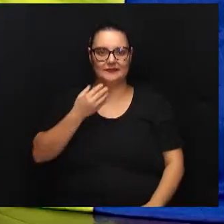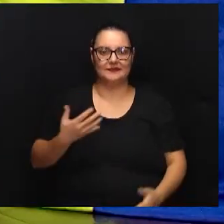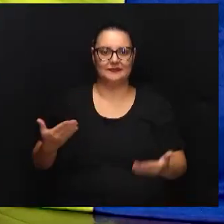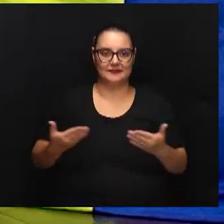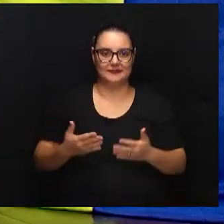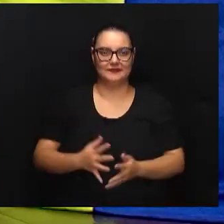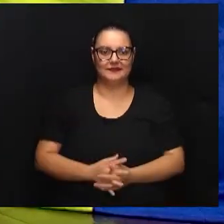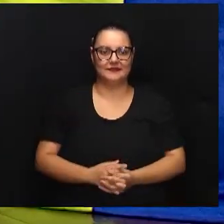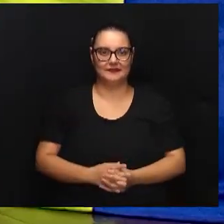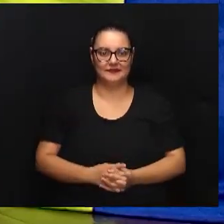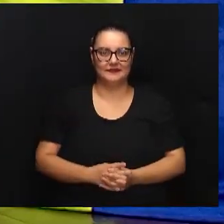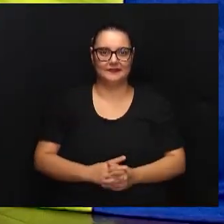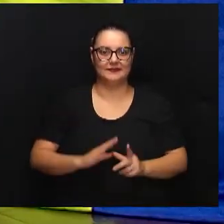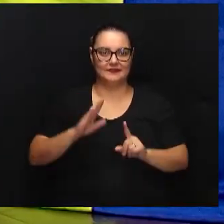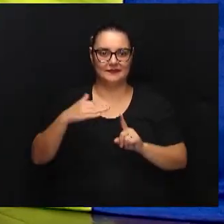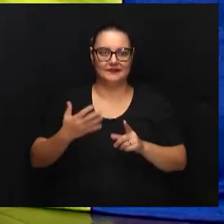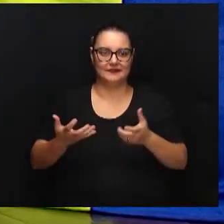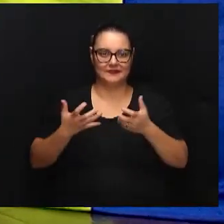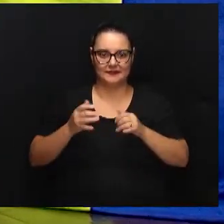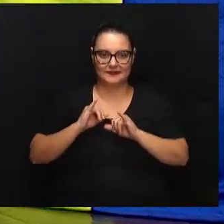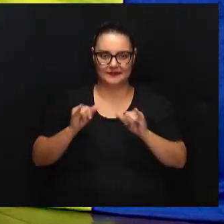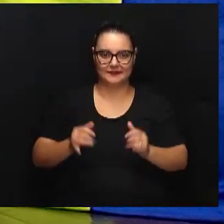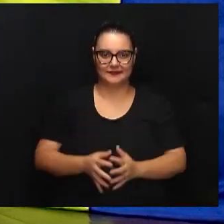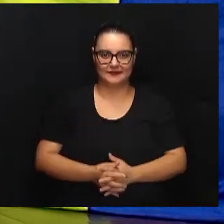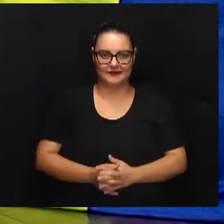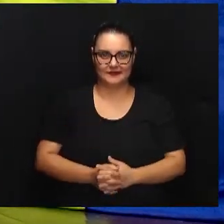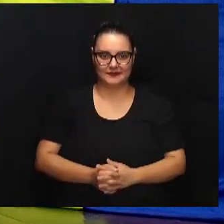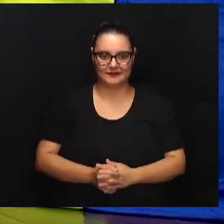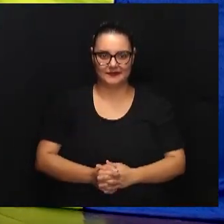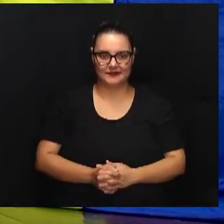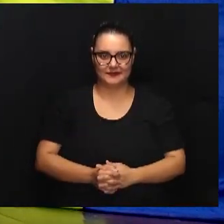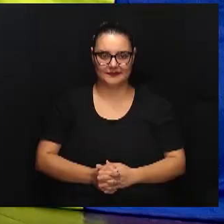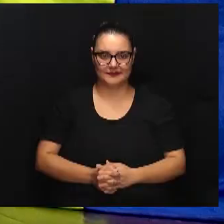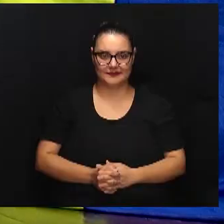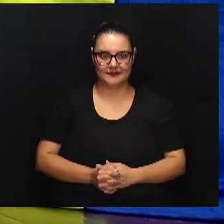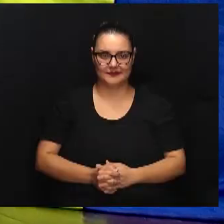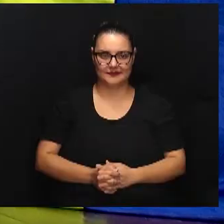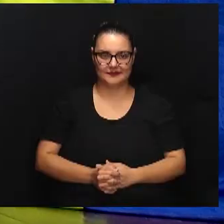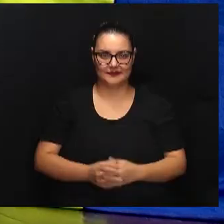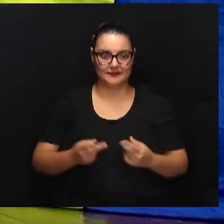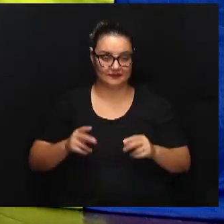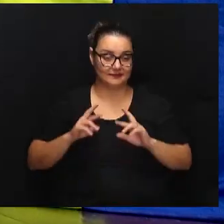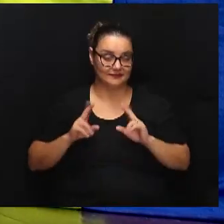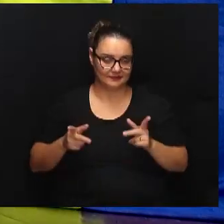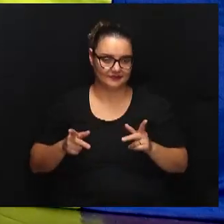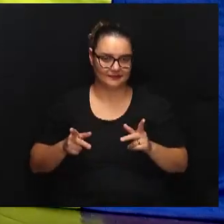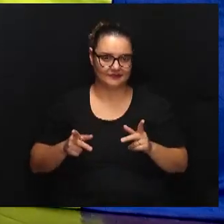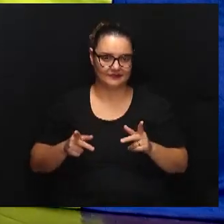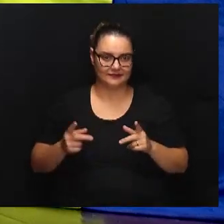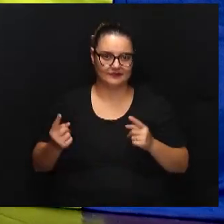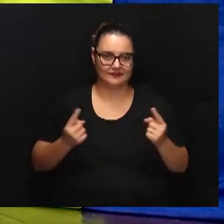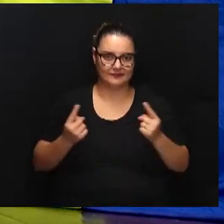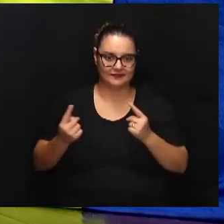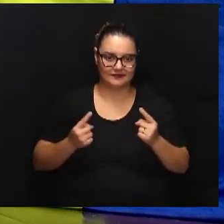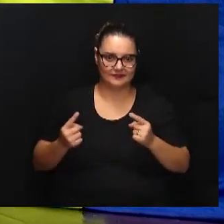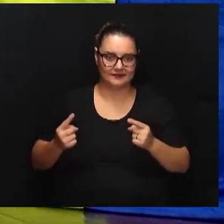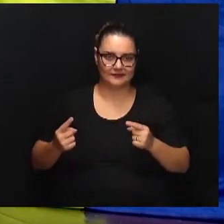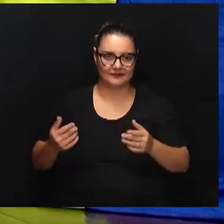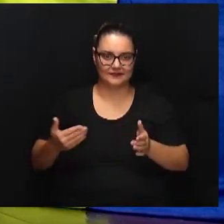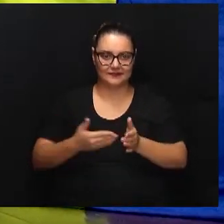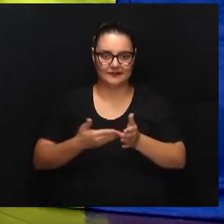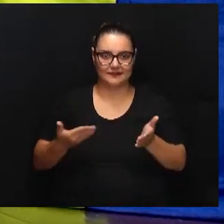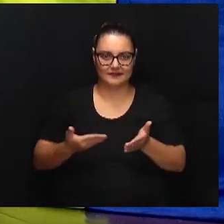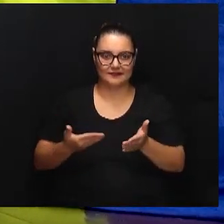pela oportunidade de estar aqui hoje, pela homenagem. E eu queria dizer que eu estou numa posição diferente um pouco, porque, para mim,